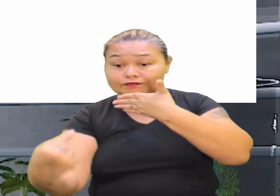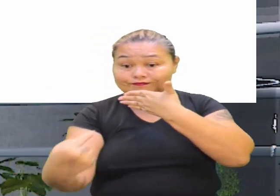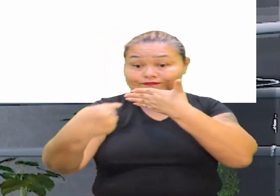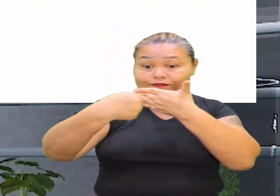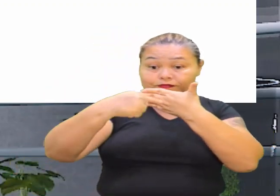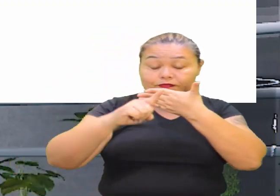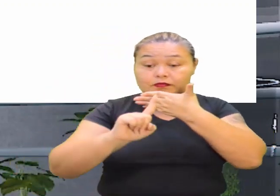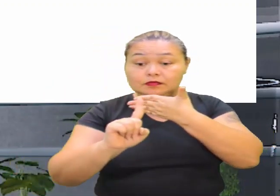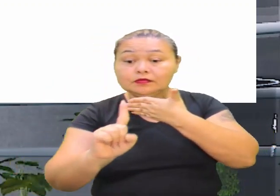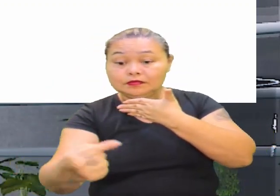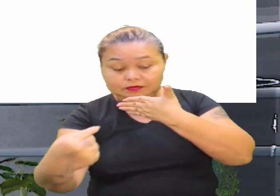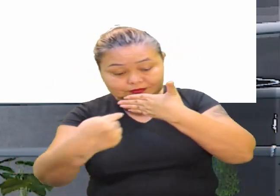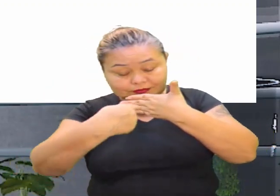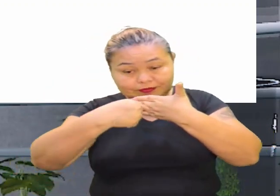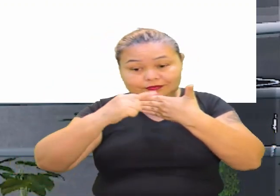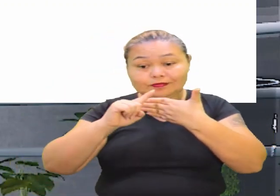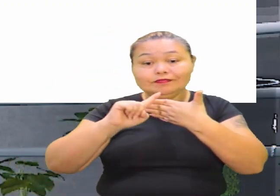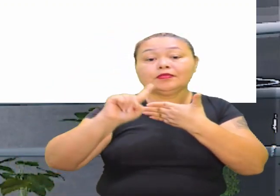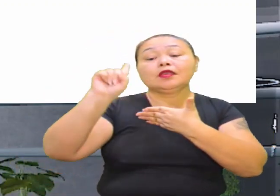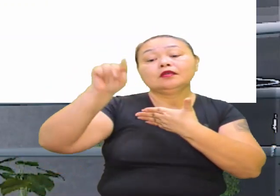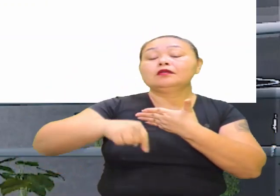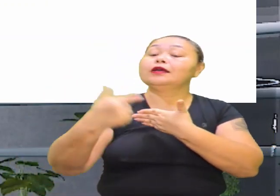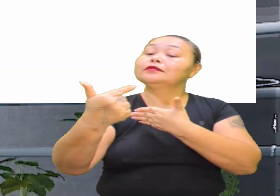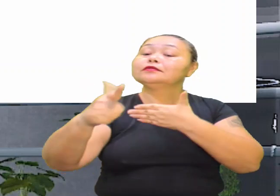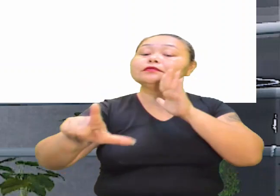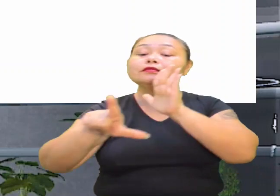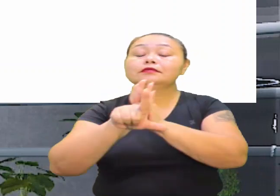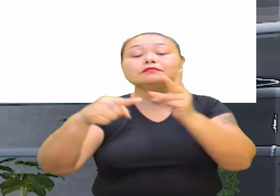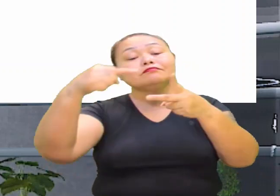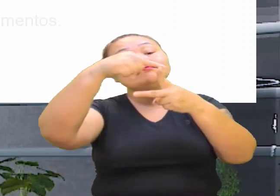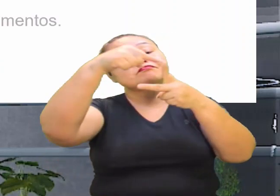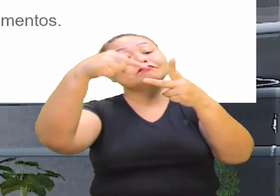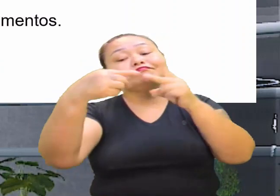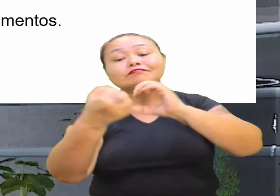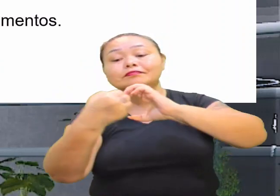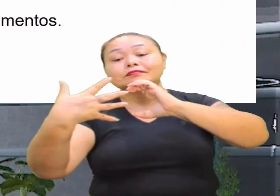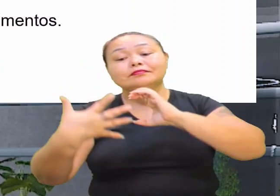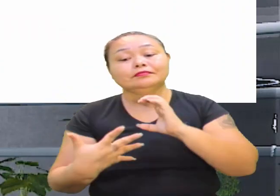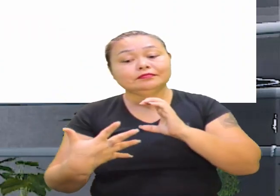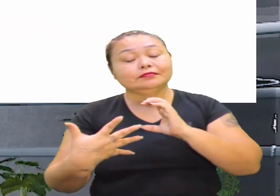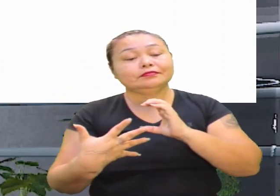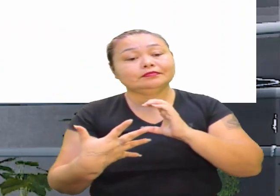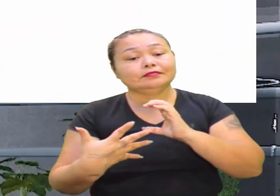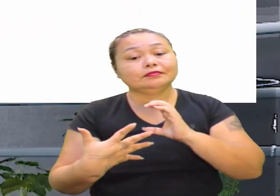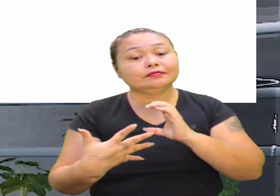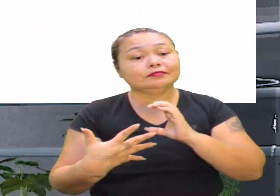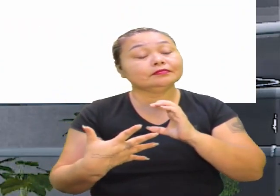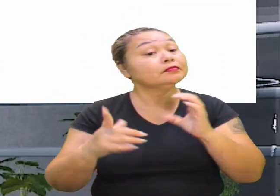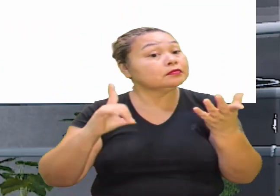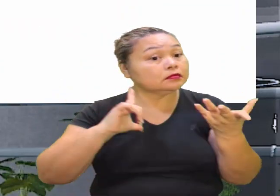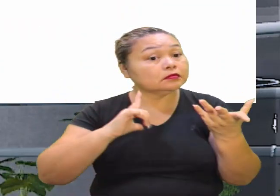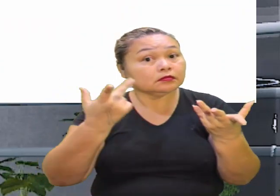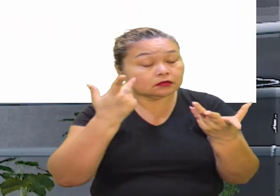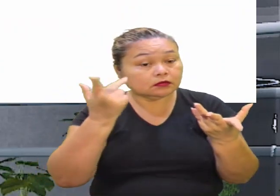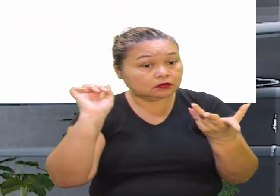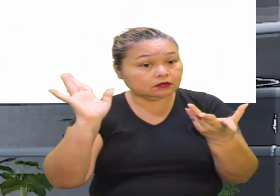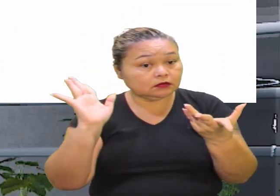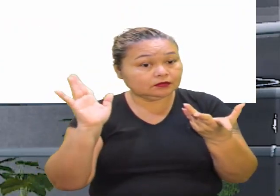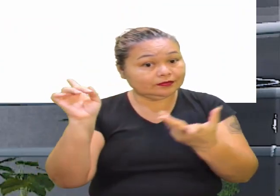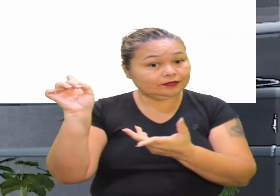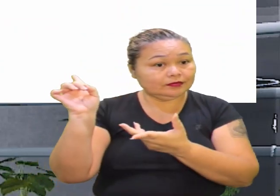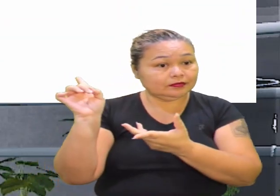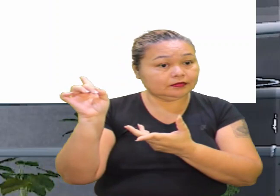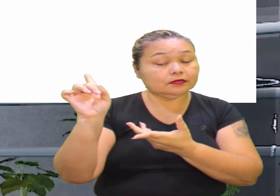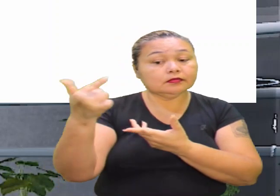imunológica, tolerância, já é segunda lei, porque são duas características. E como nós vimos, já é a